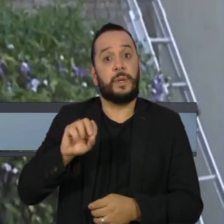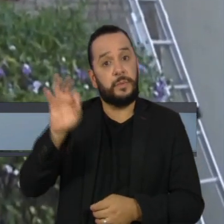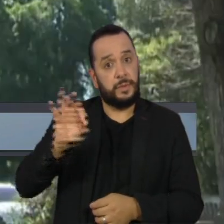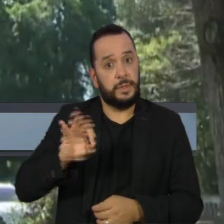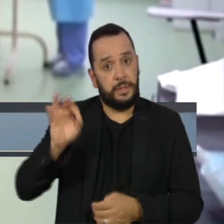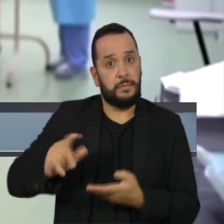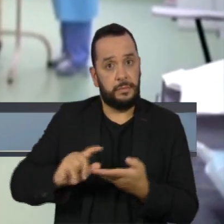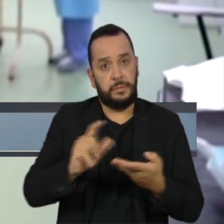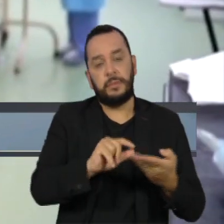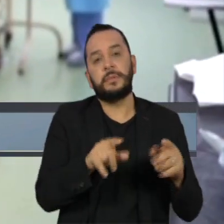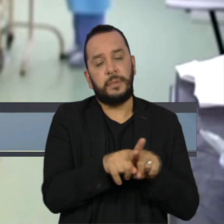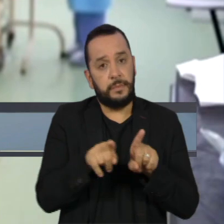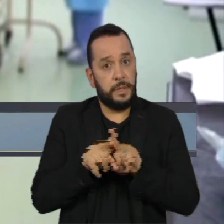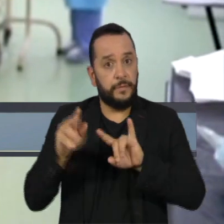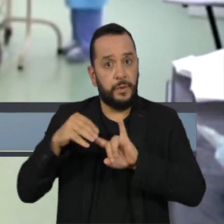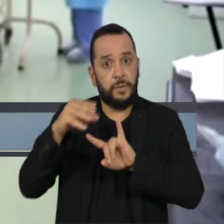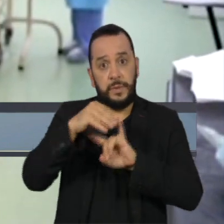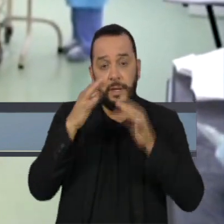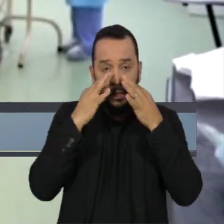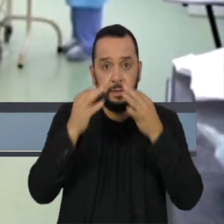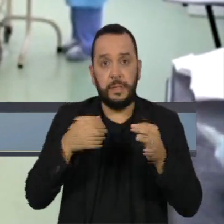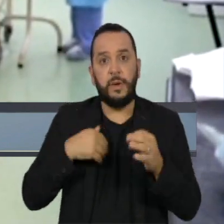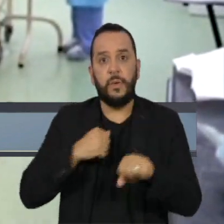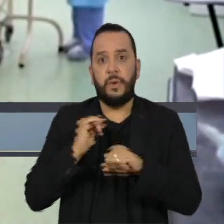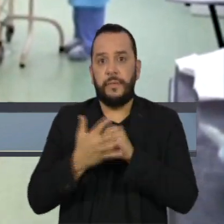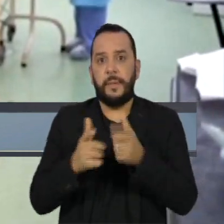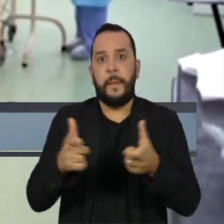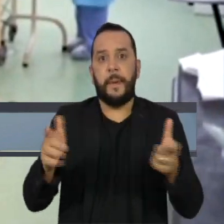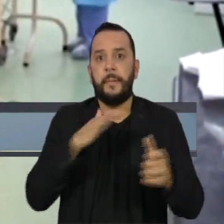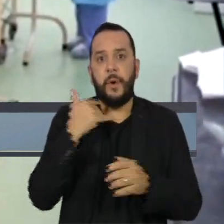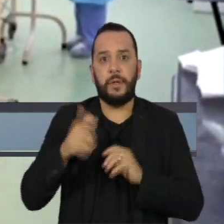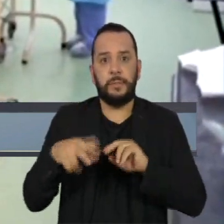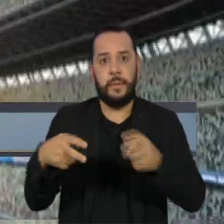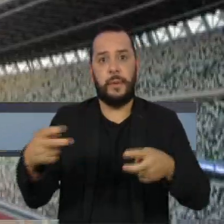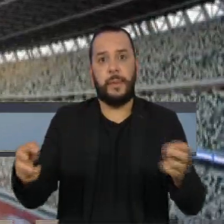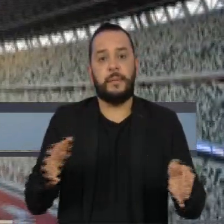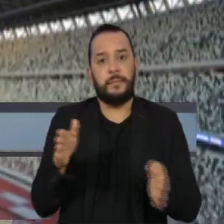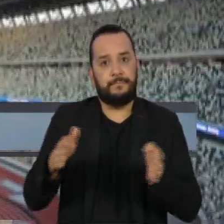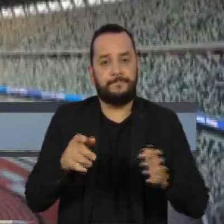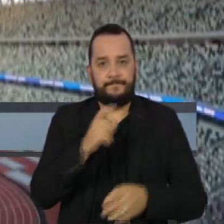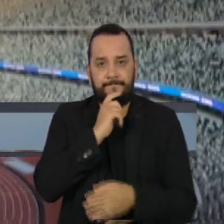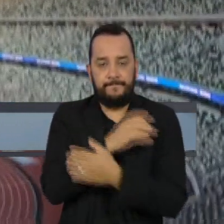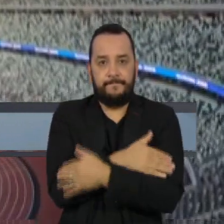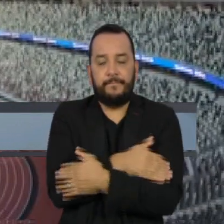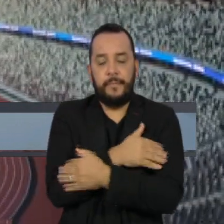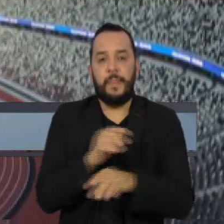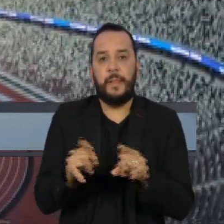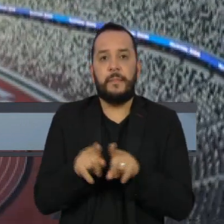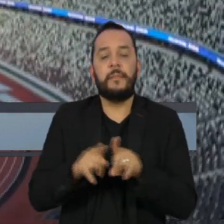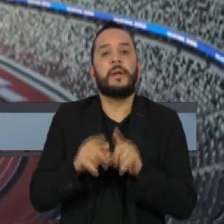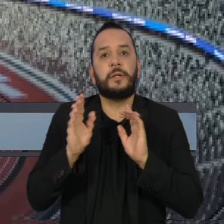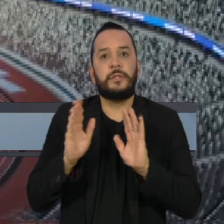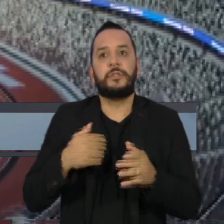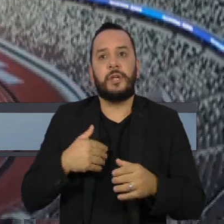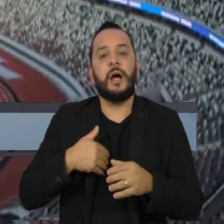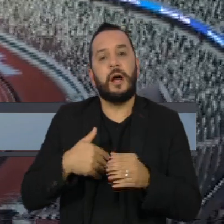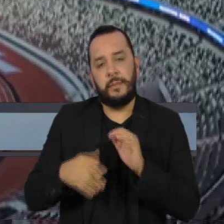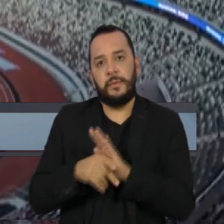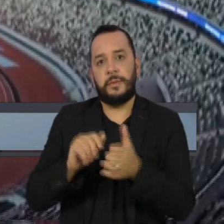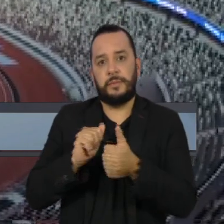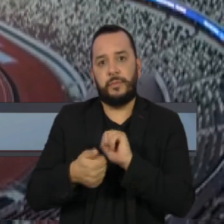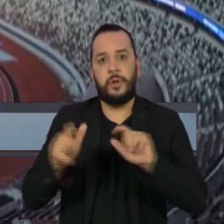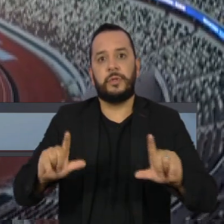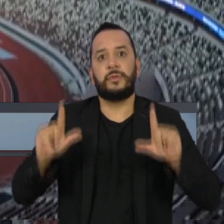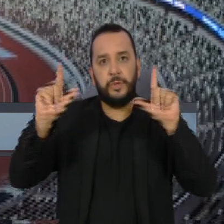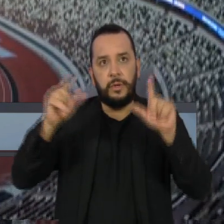alerta para o aumento no número de casos e mortes por covid-19 no inverno e jogos de Tóquio terão torcedores locais